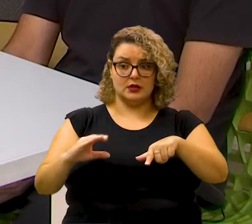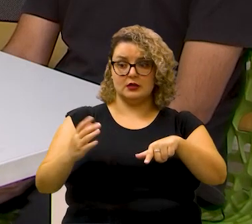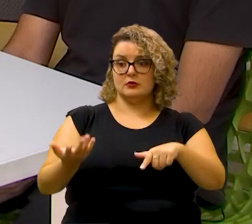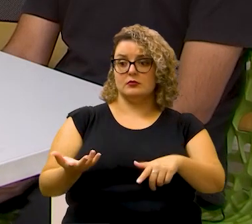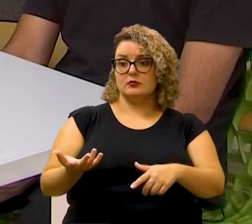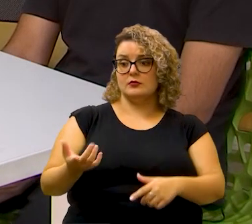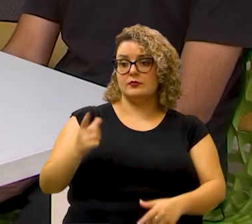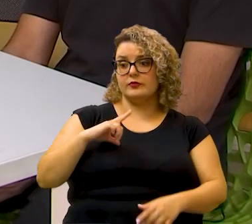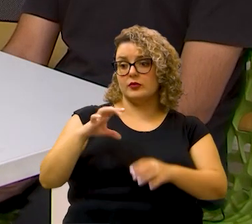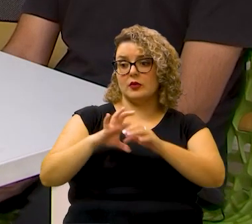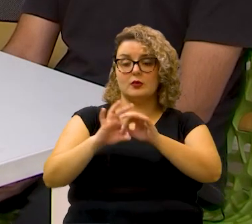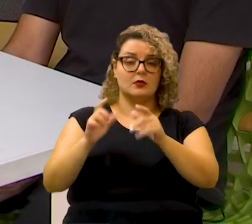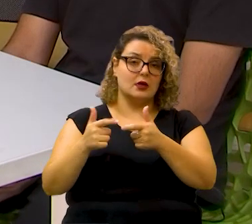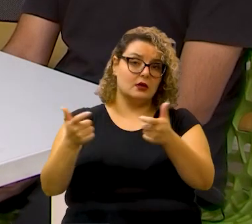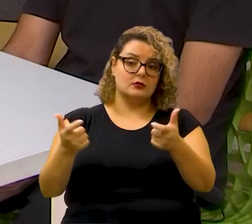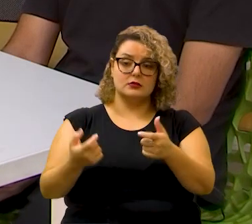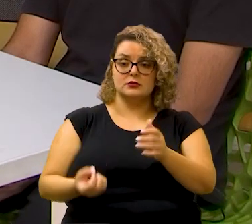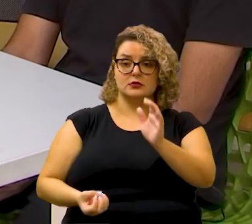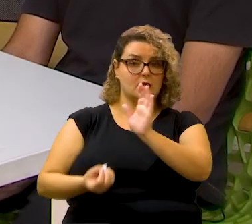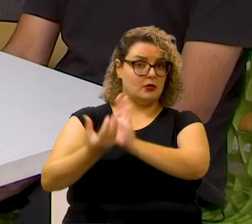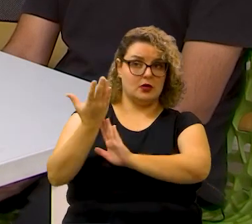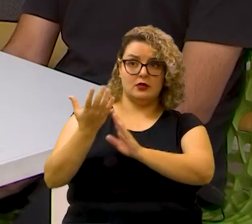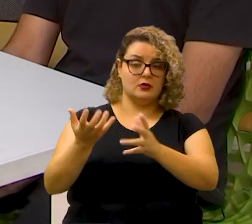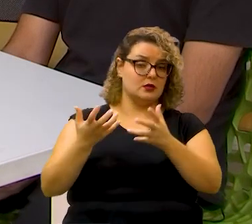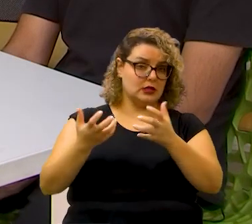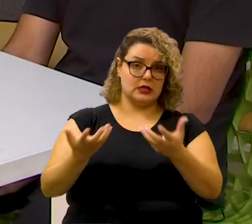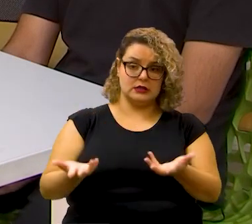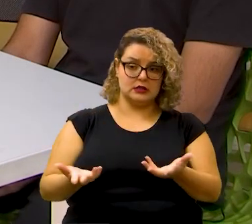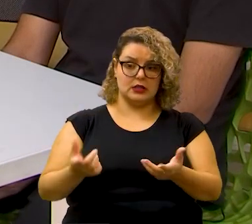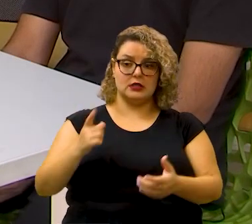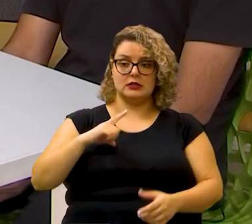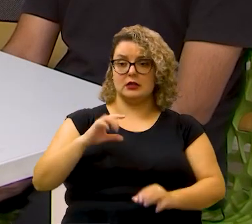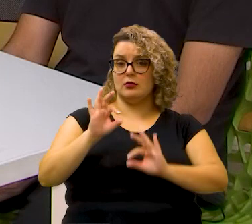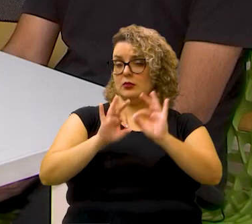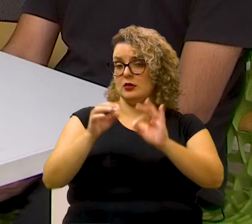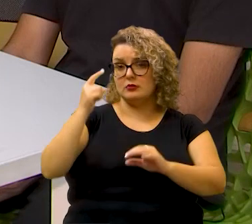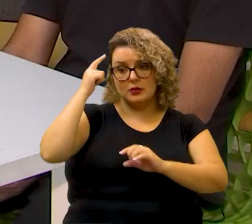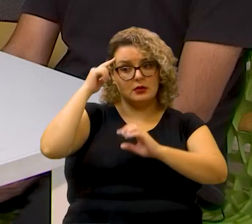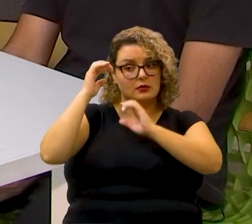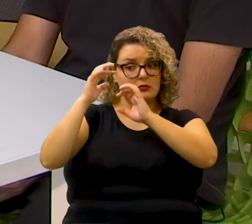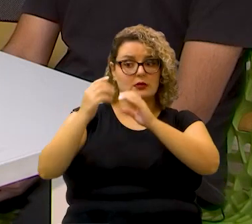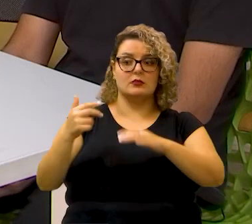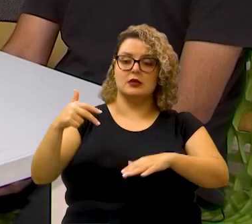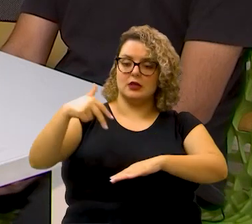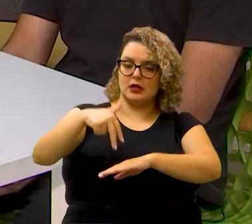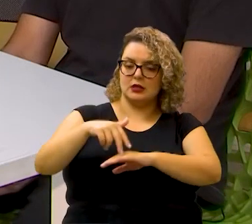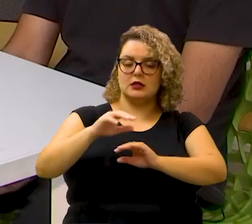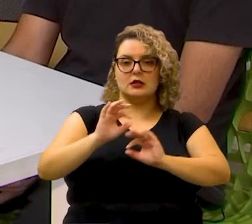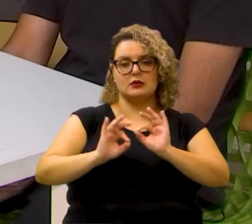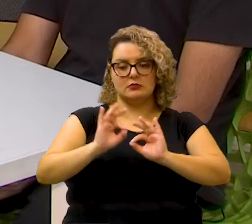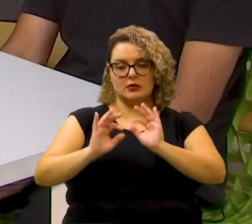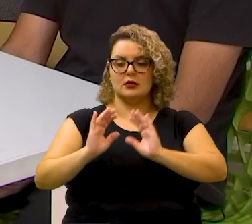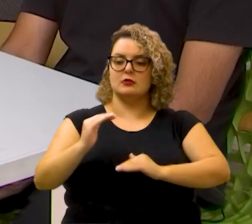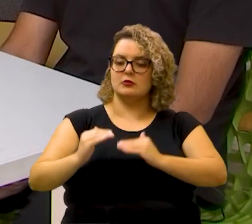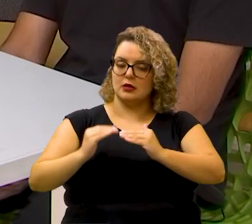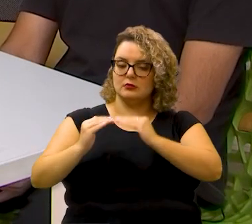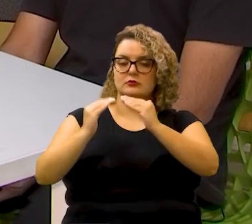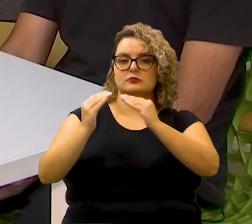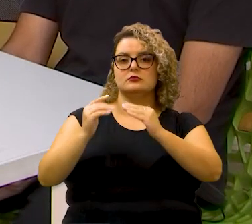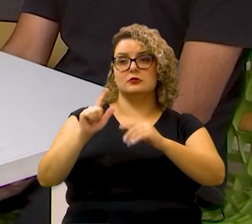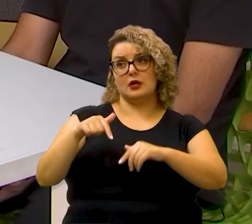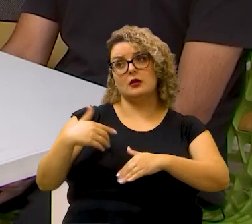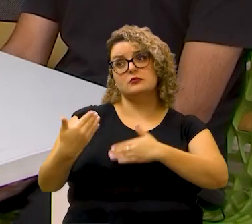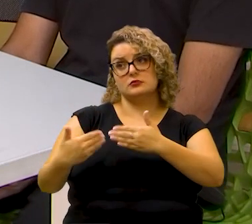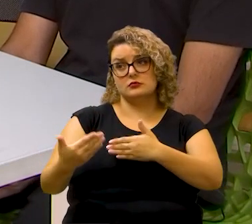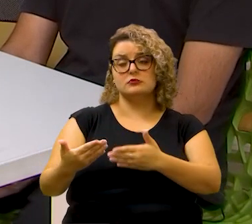tem uma liberdade maior. Você pode criar o que você quiser. Você tem algum projeto em mente, você pode vir aqui, desenvolver, tudo mais. É